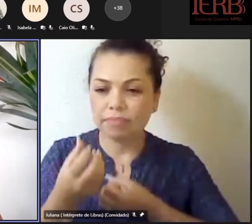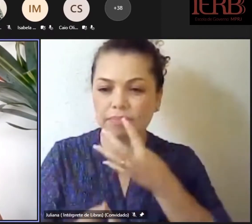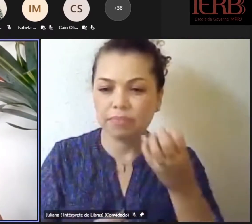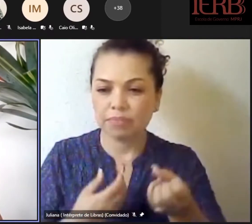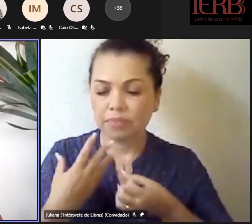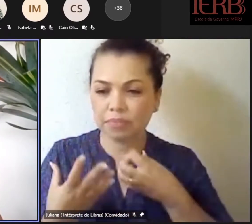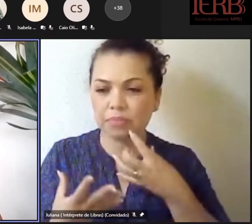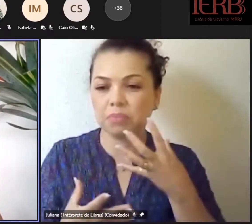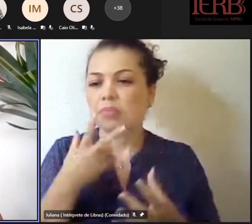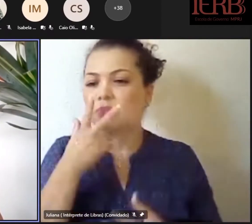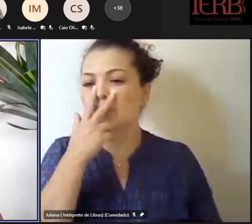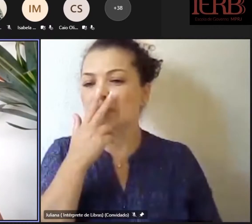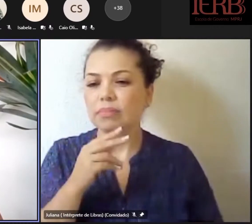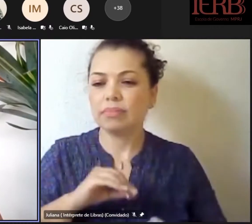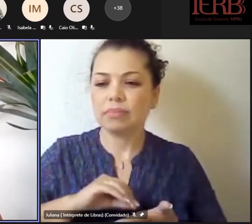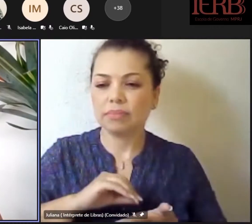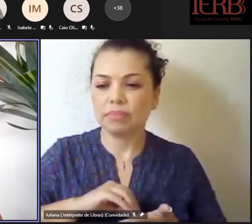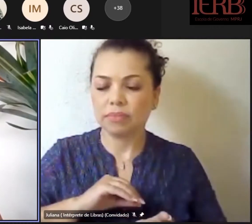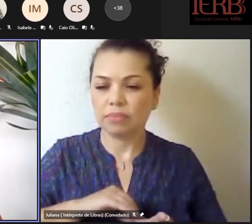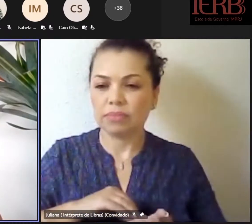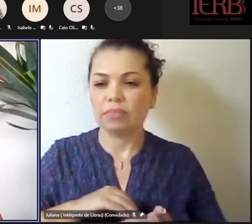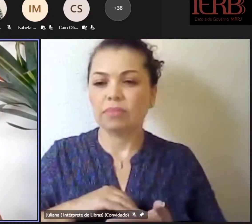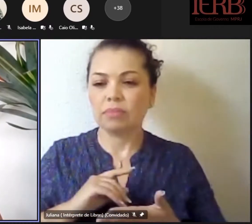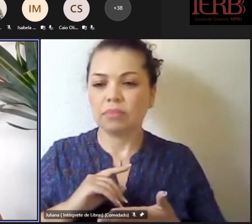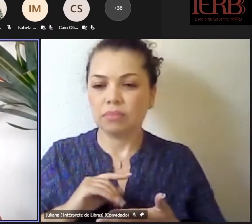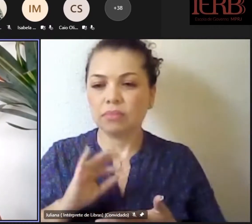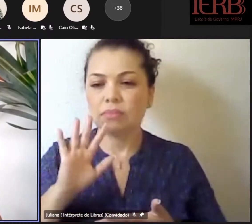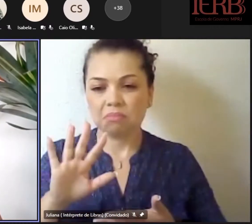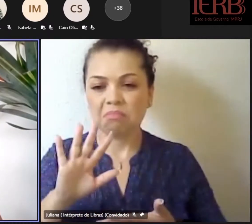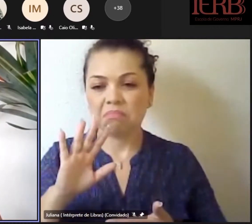itinerário inacabado, que só reforça a nossa